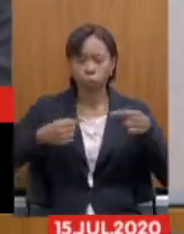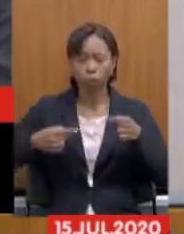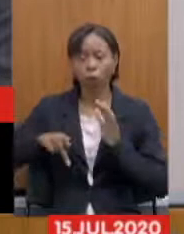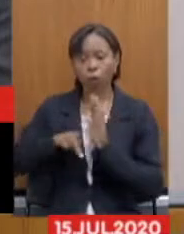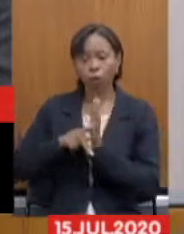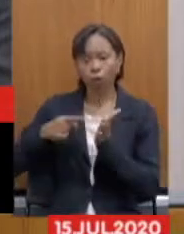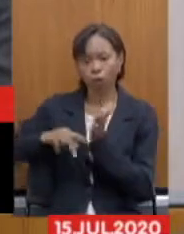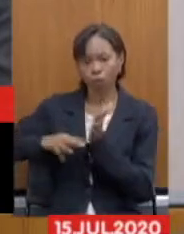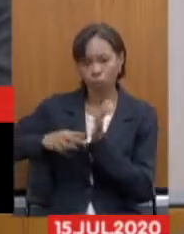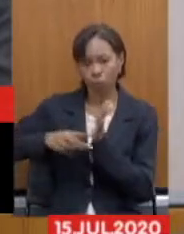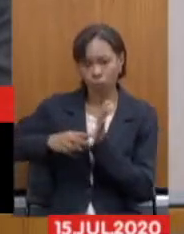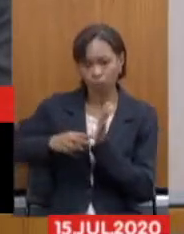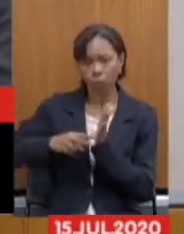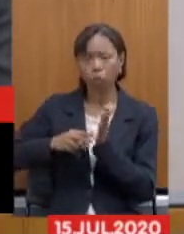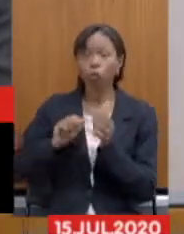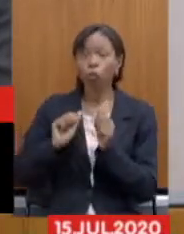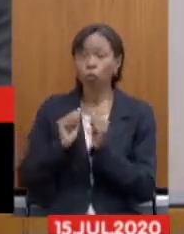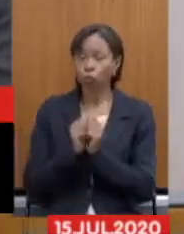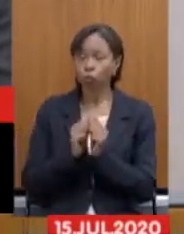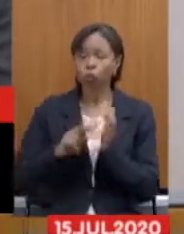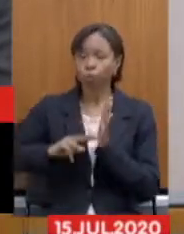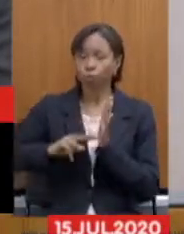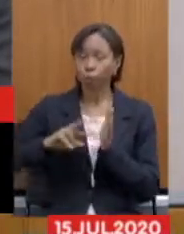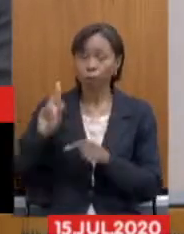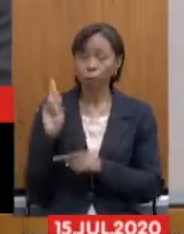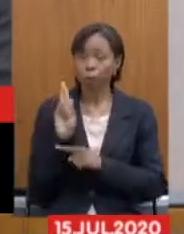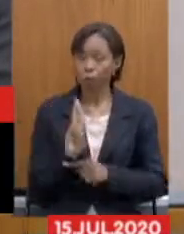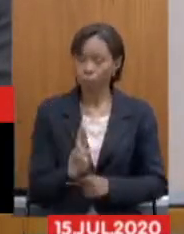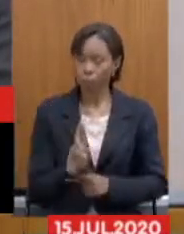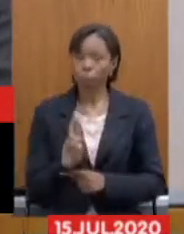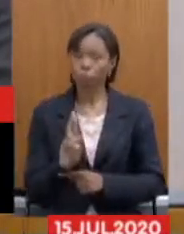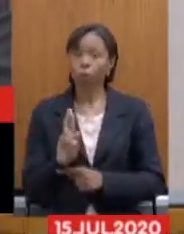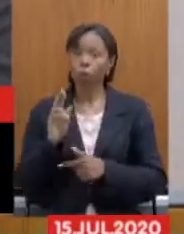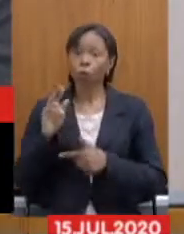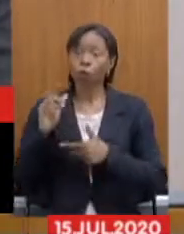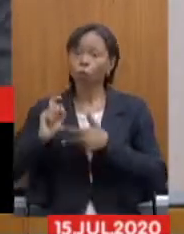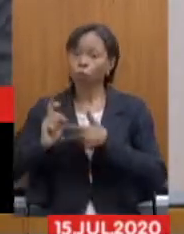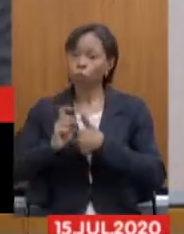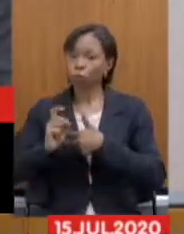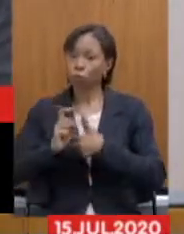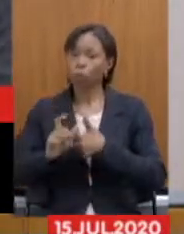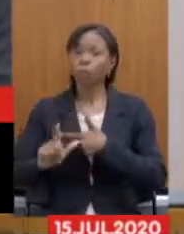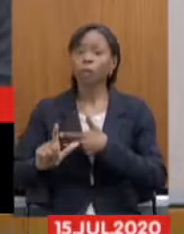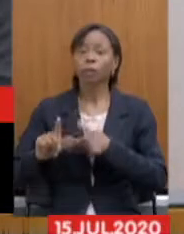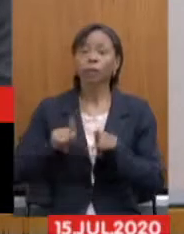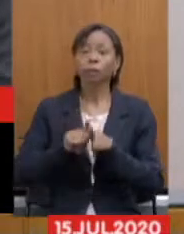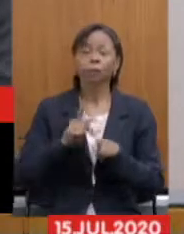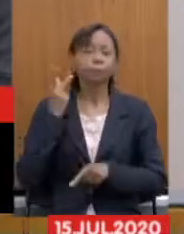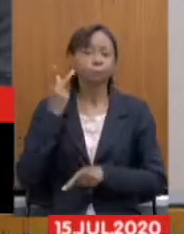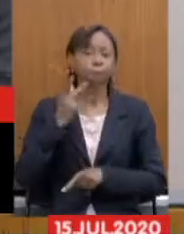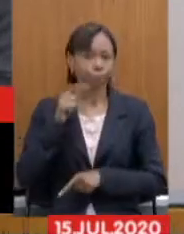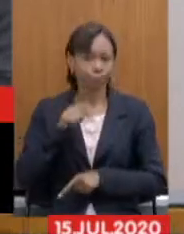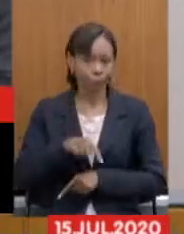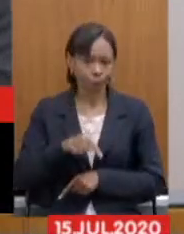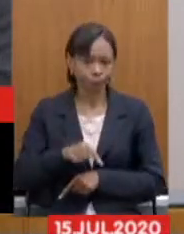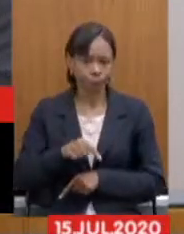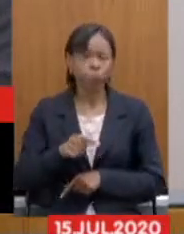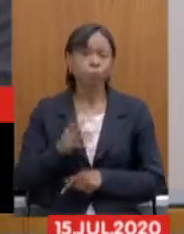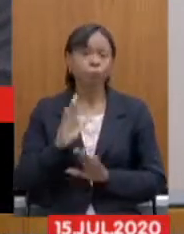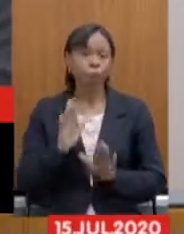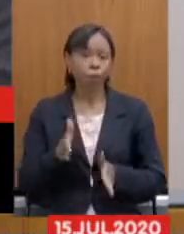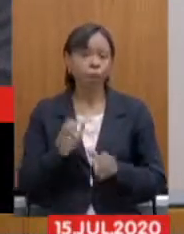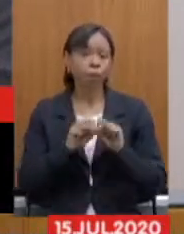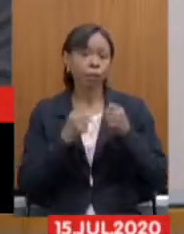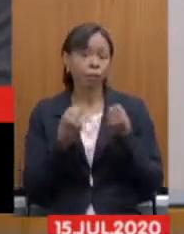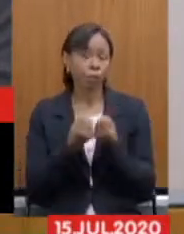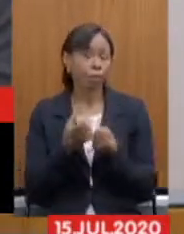com a participação de representantes do Poder Executivo e dos parlamentares desta Casa. O seminário está sendo transmitido ao vivo pela TV Assembleia e